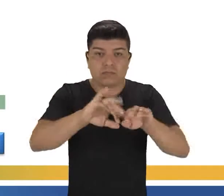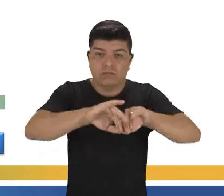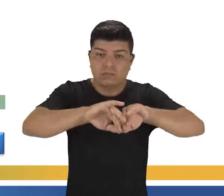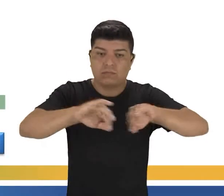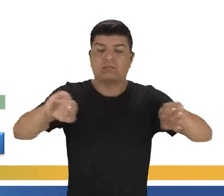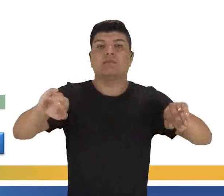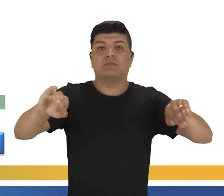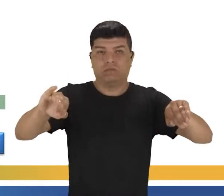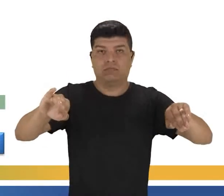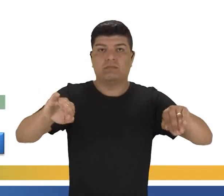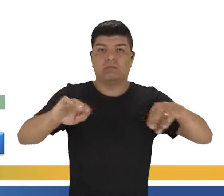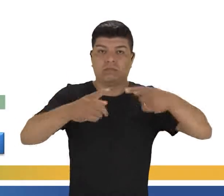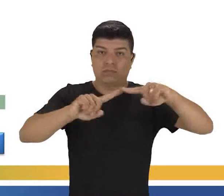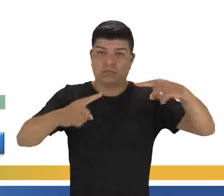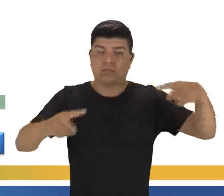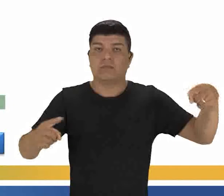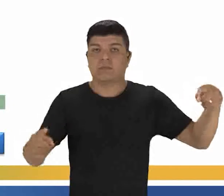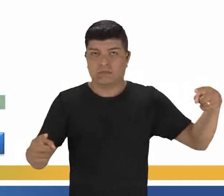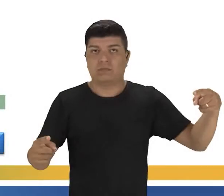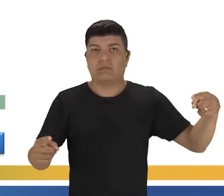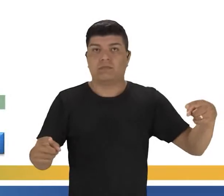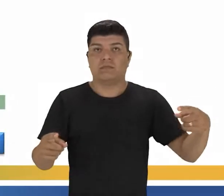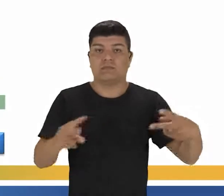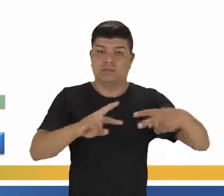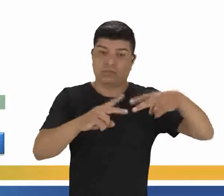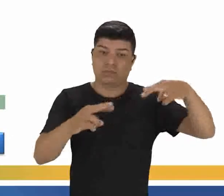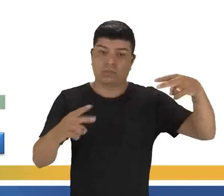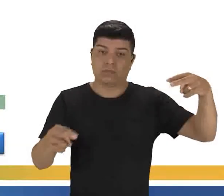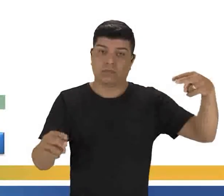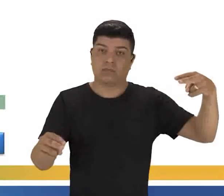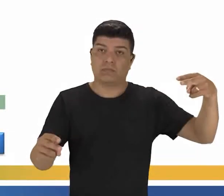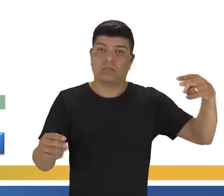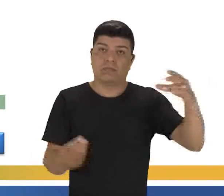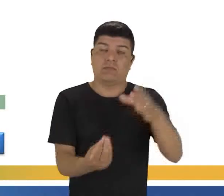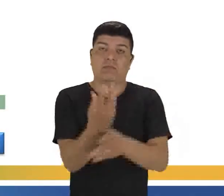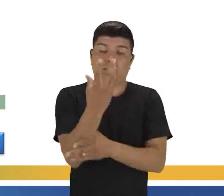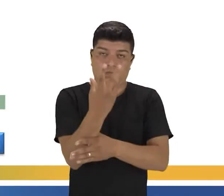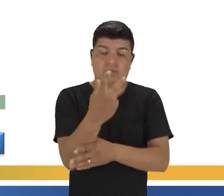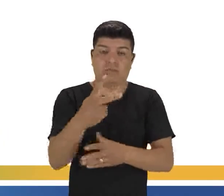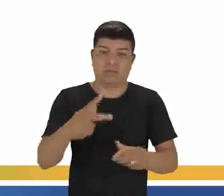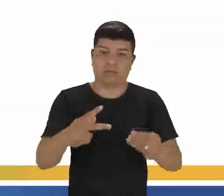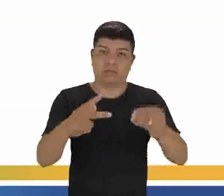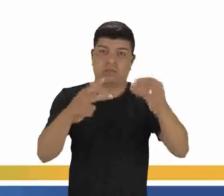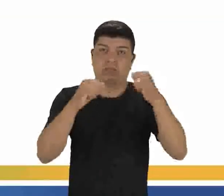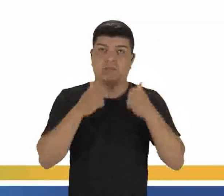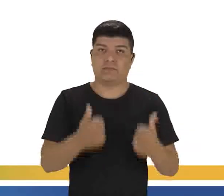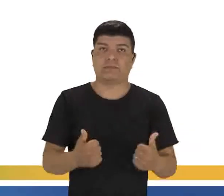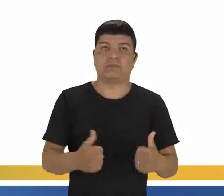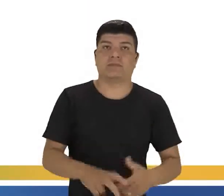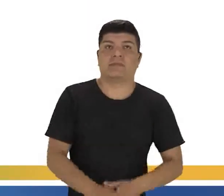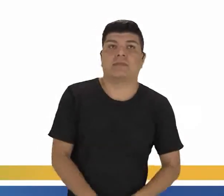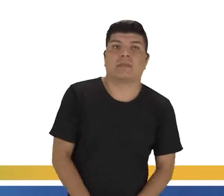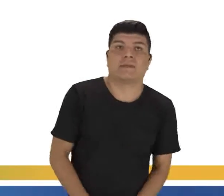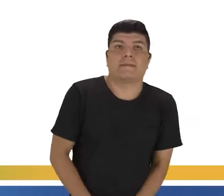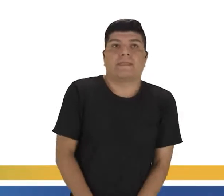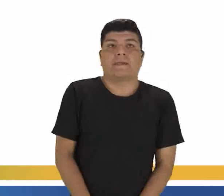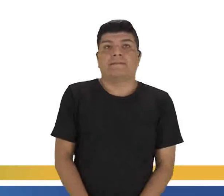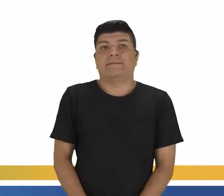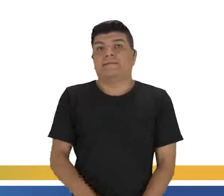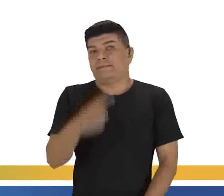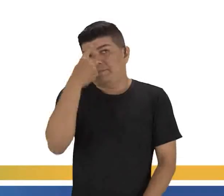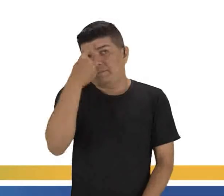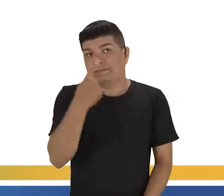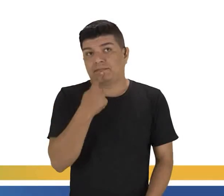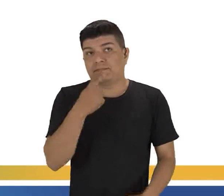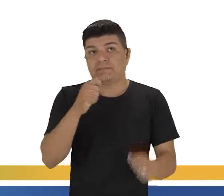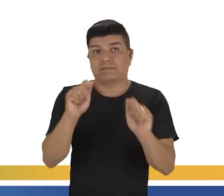mensageiro e a cadeia polipeptídica formada de aminoácidos vai dar origem à proteína, tudo bem? Na imagem a